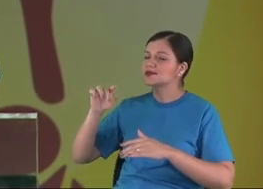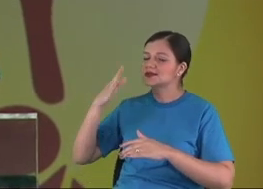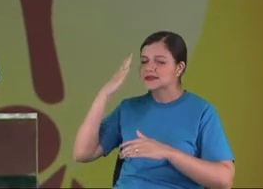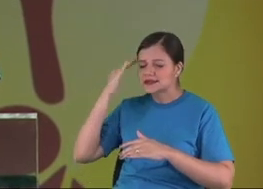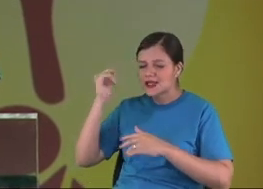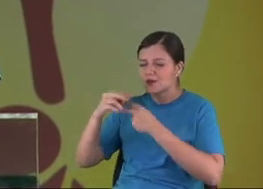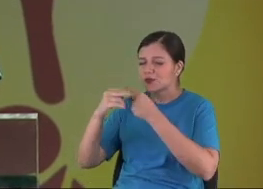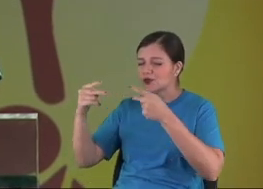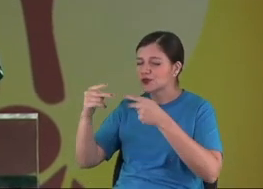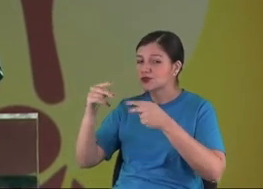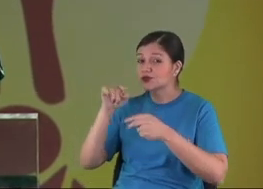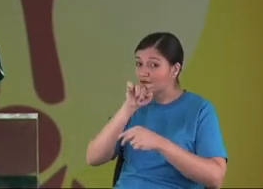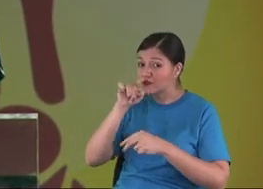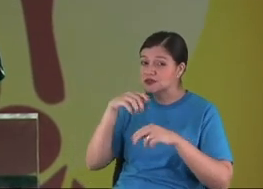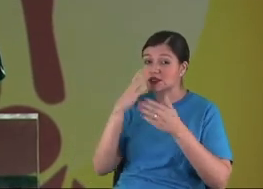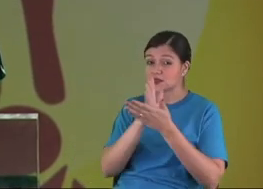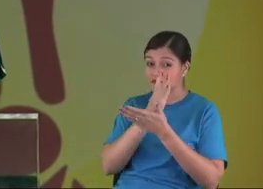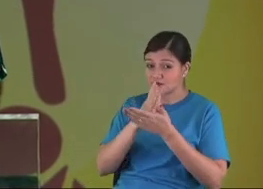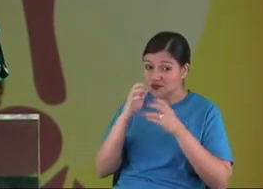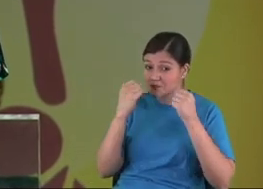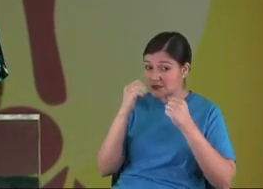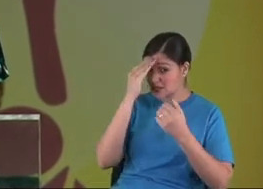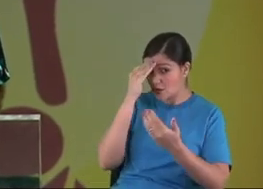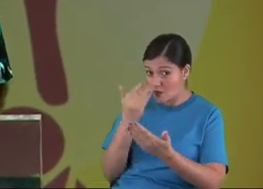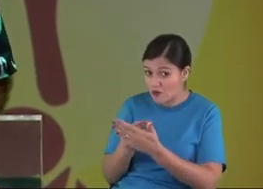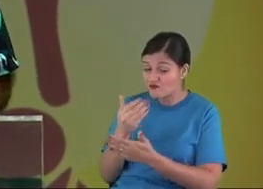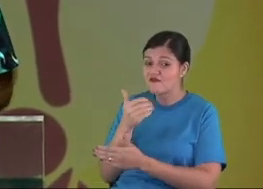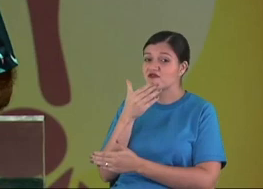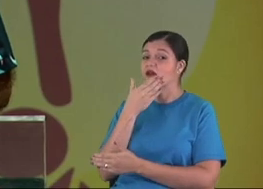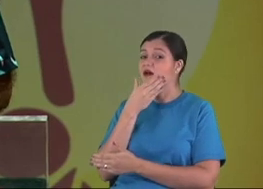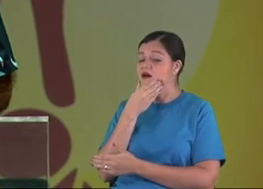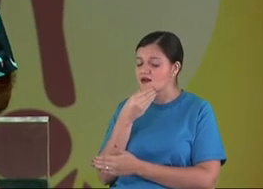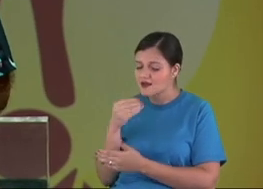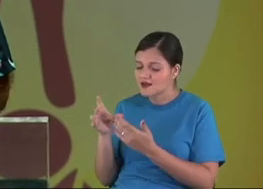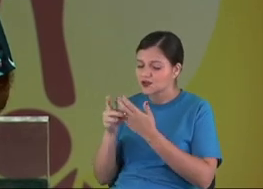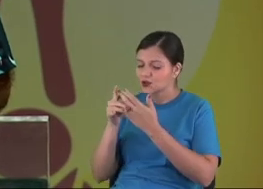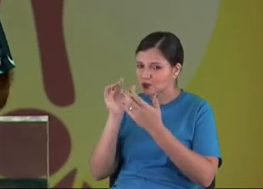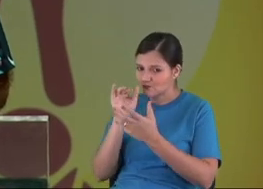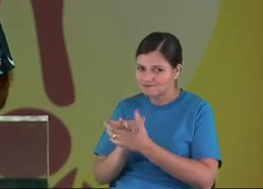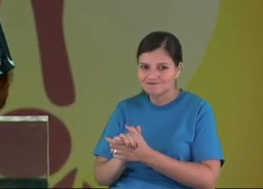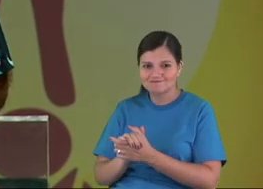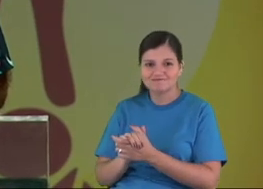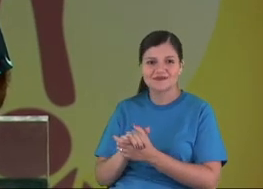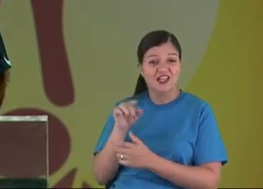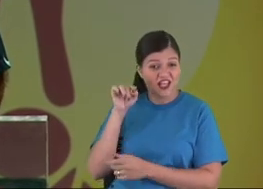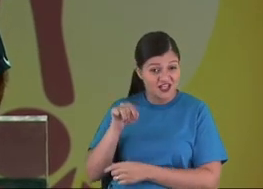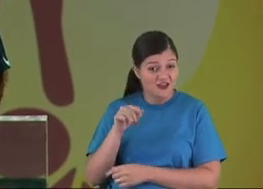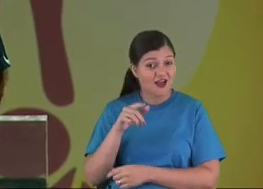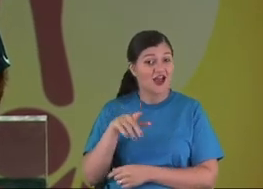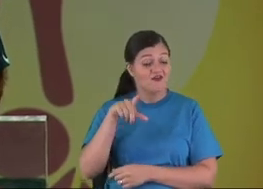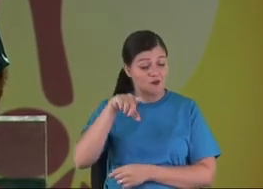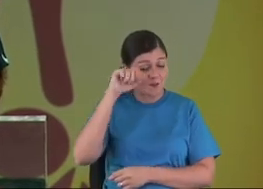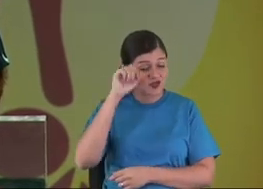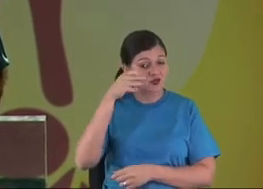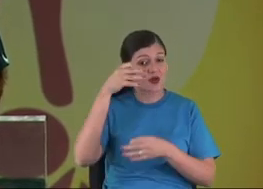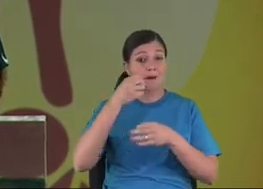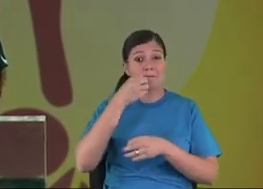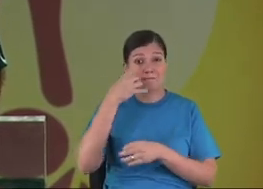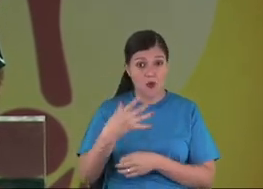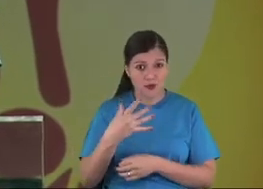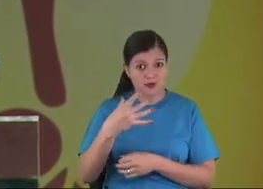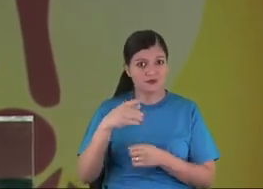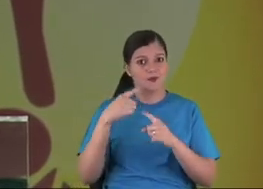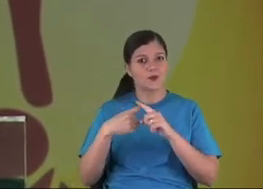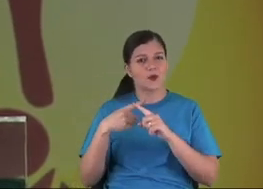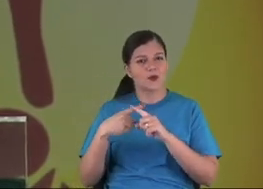E você precisa confiar, às vezes. Certamente foi uma decisão muito boa, porque as pessoas que foram criadas